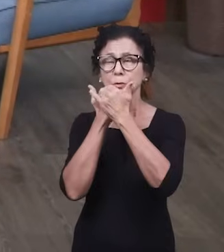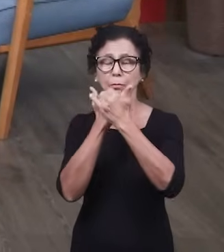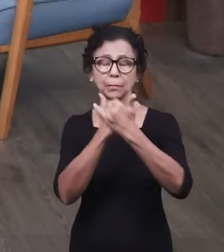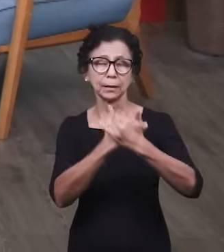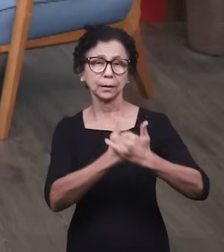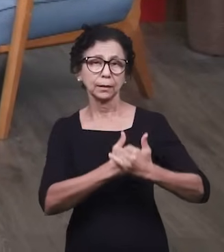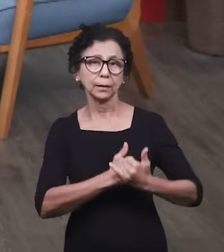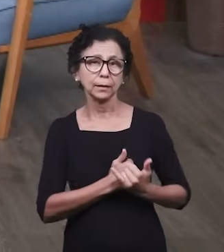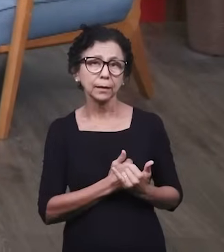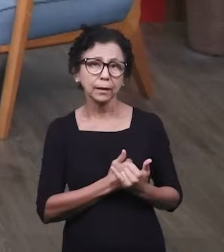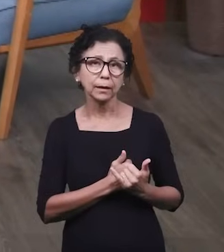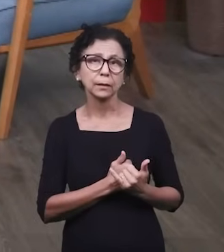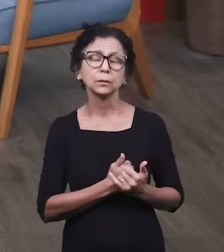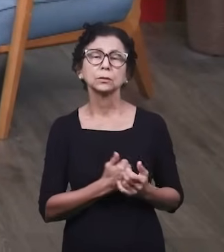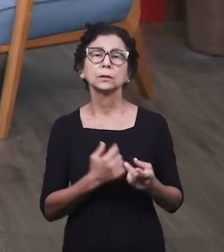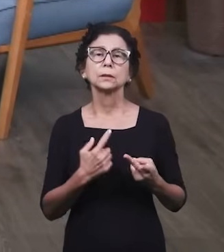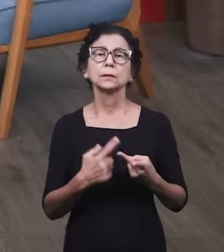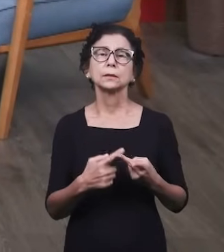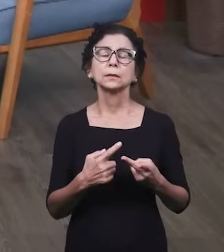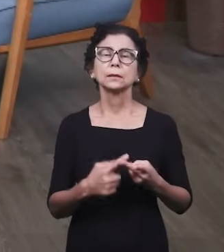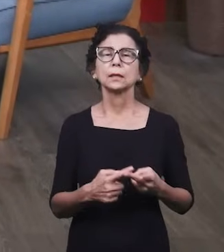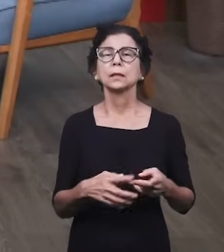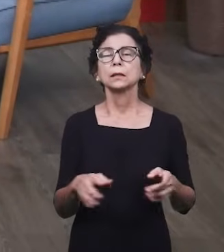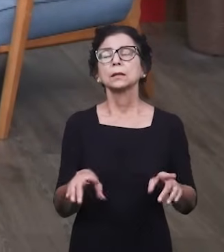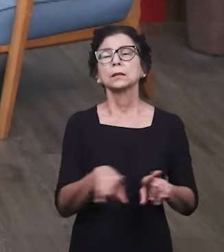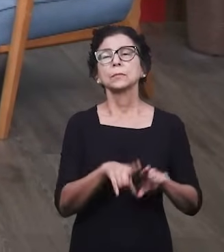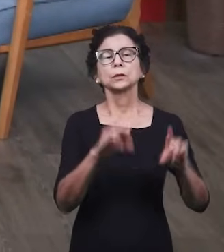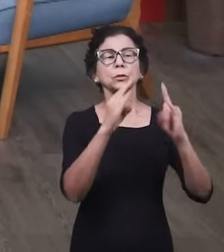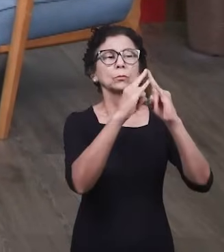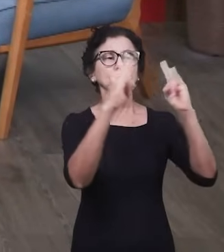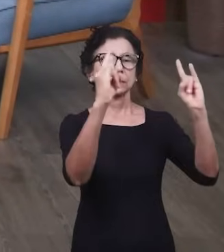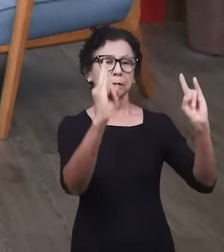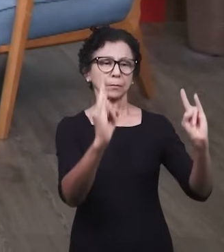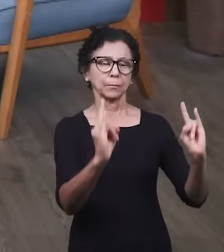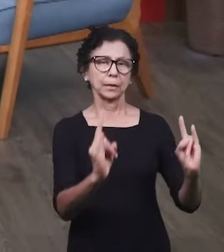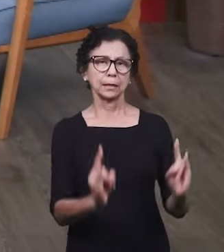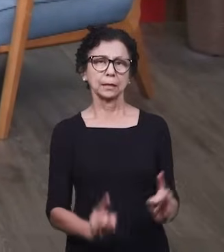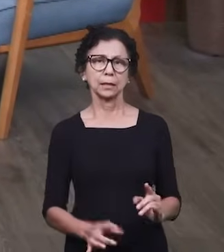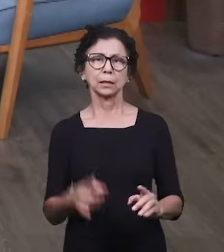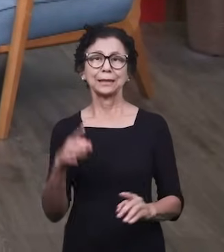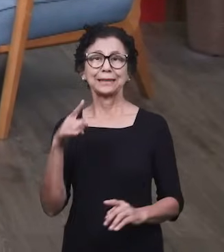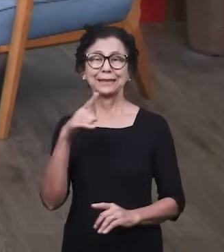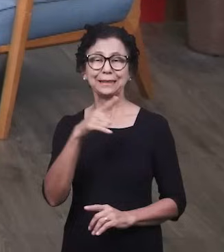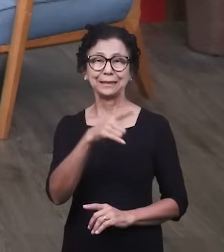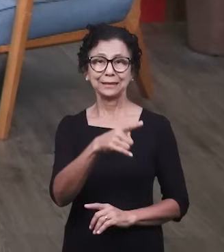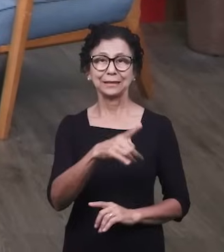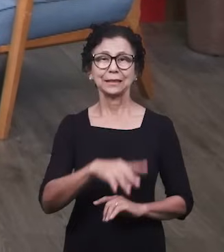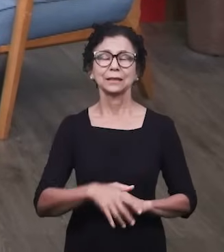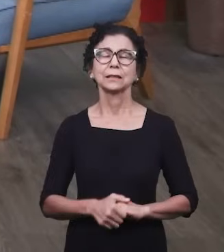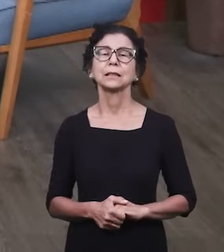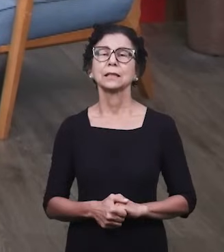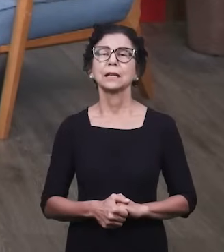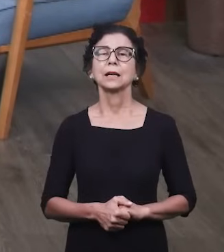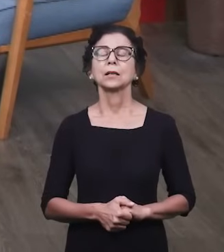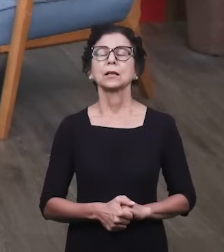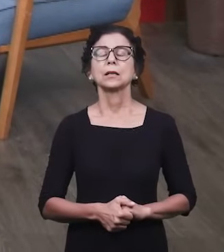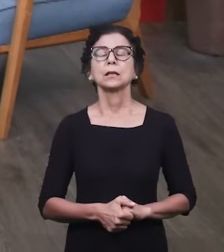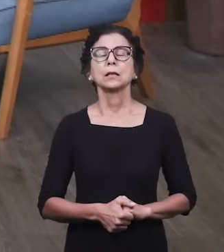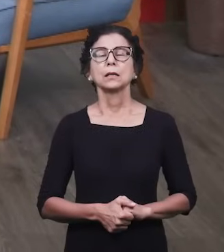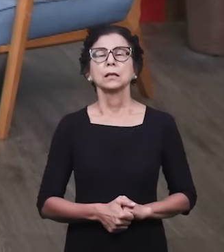os objetos do tabernáculo. Então, não é isso, Daniel? Todo o propósito da Bíblia é profético, porque